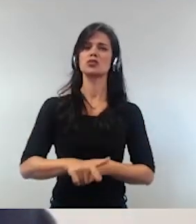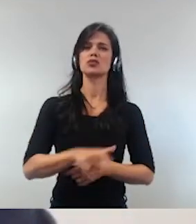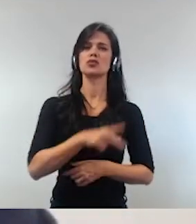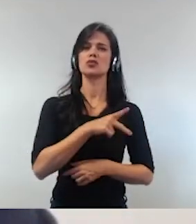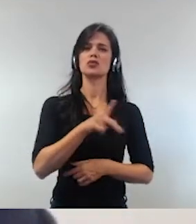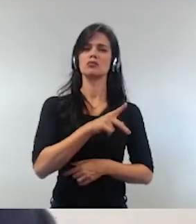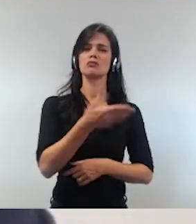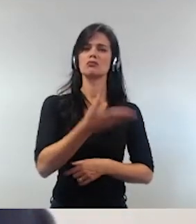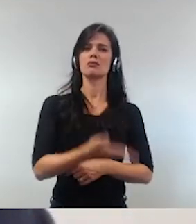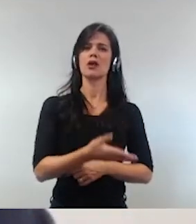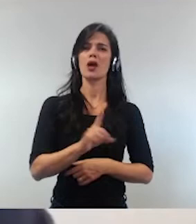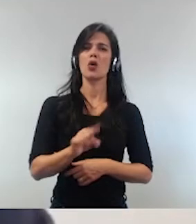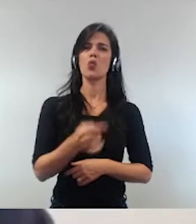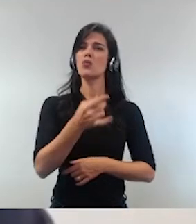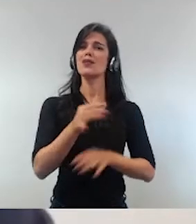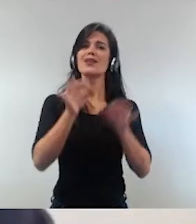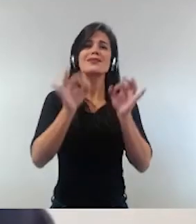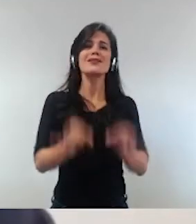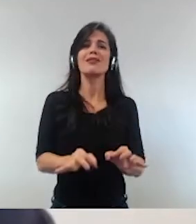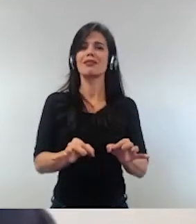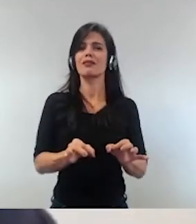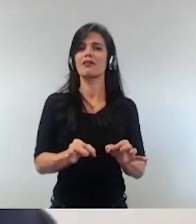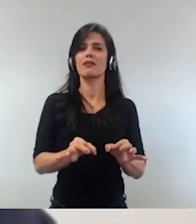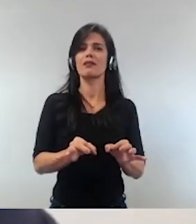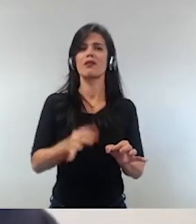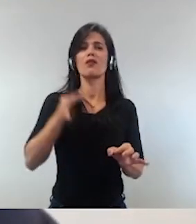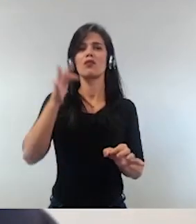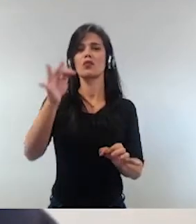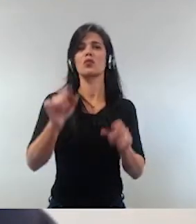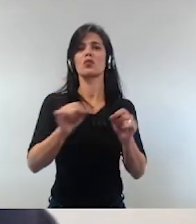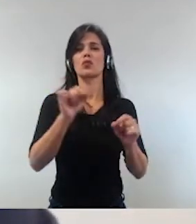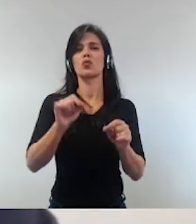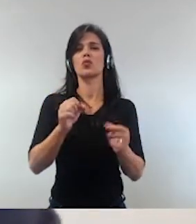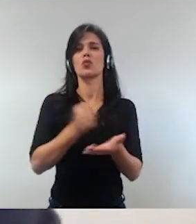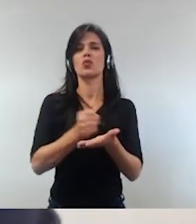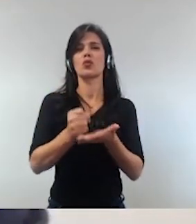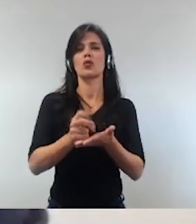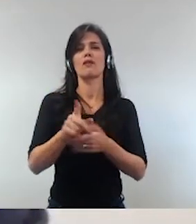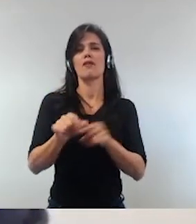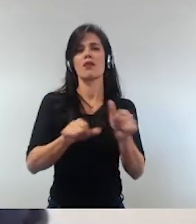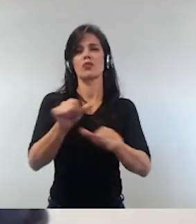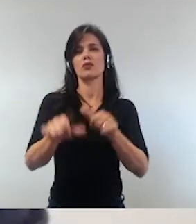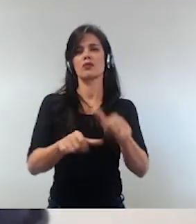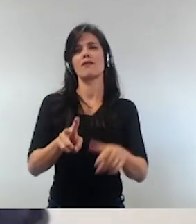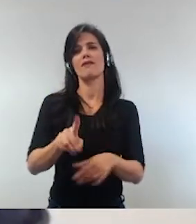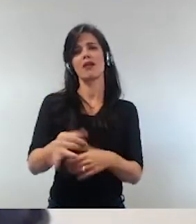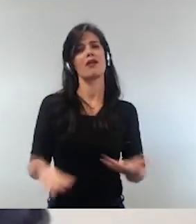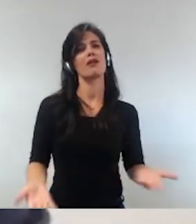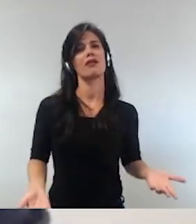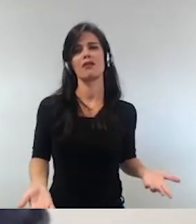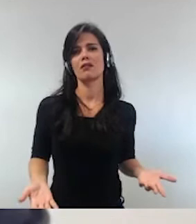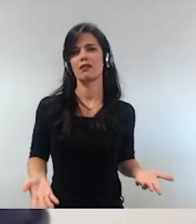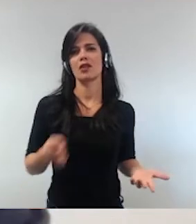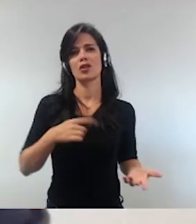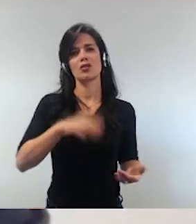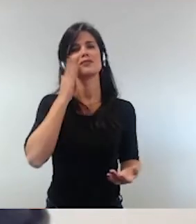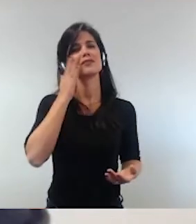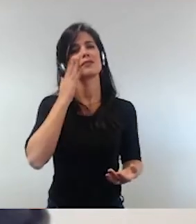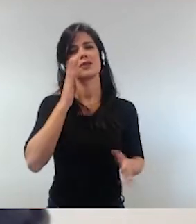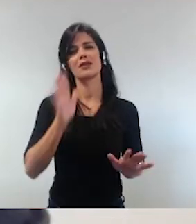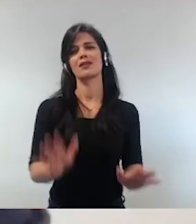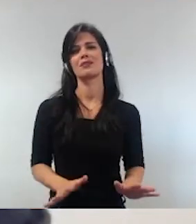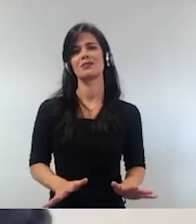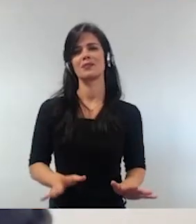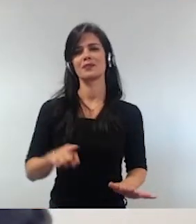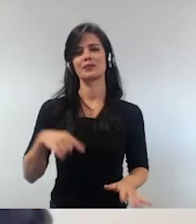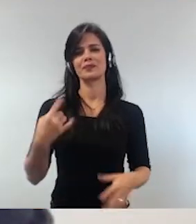professor Evo, a única certeza que temos é que o contrato vai mudar. E foi com grande alegria,